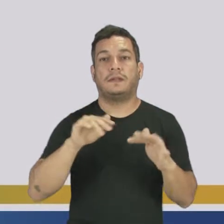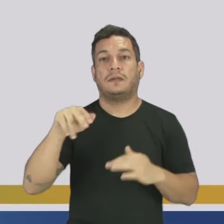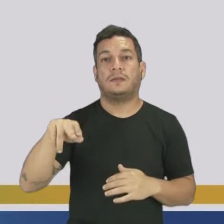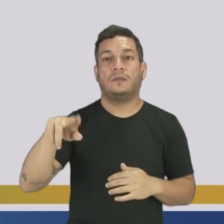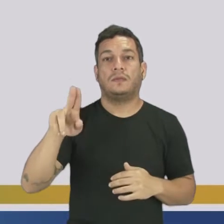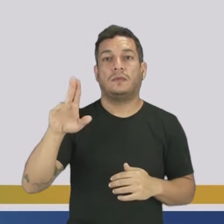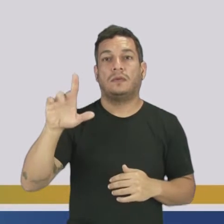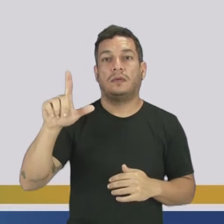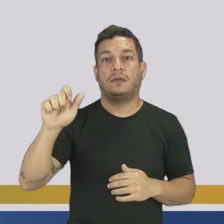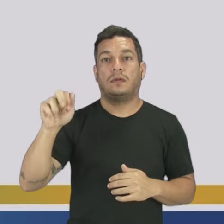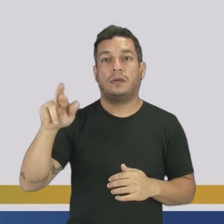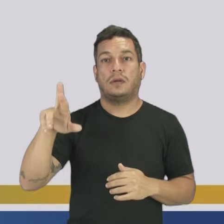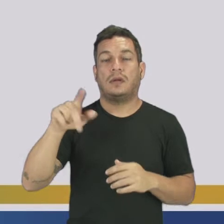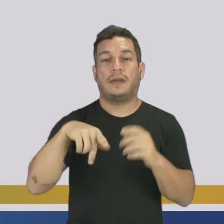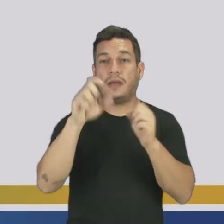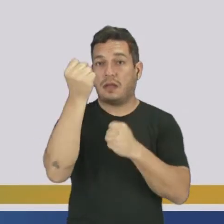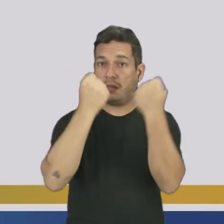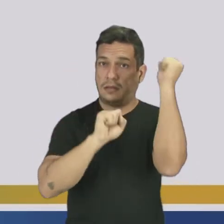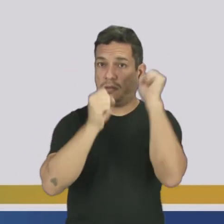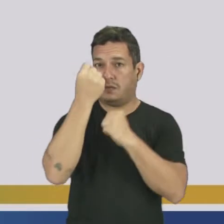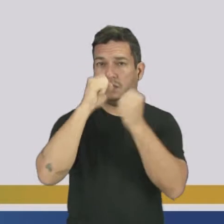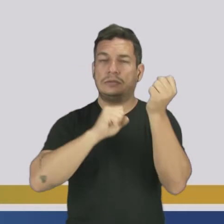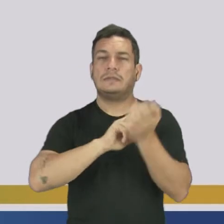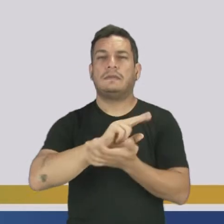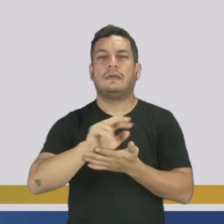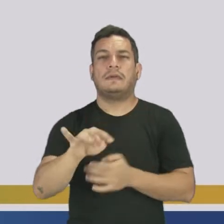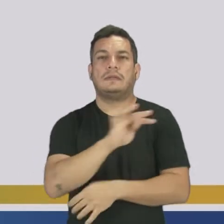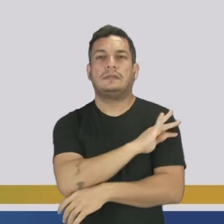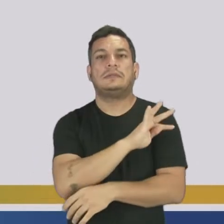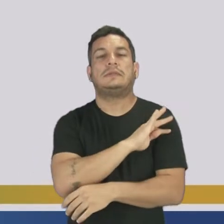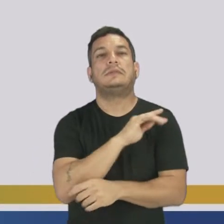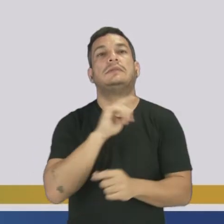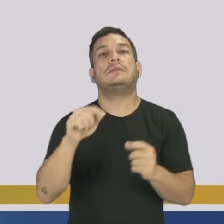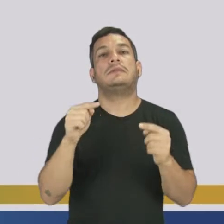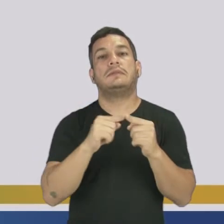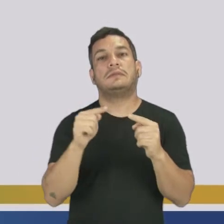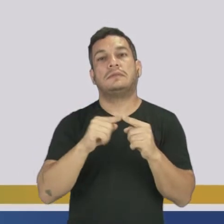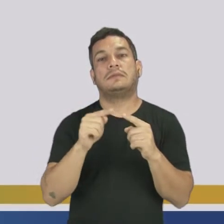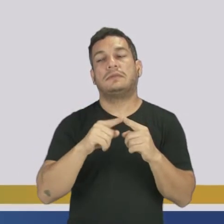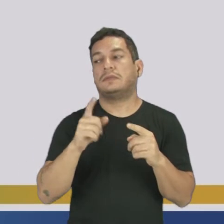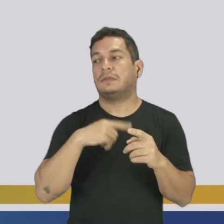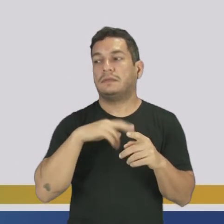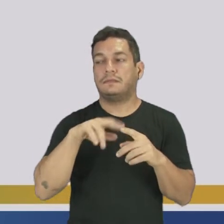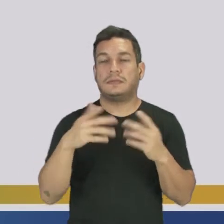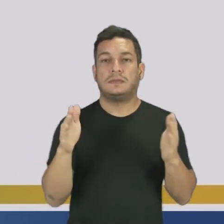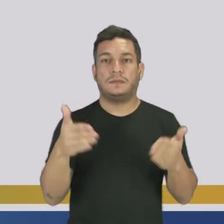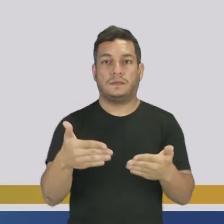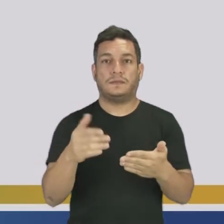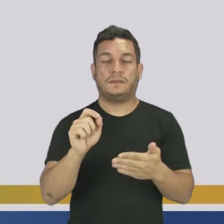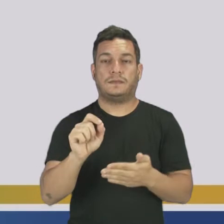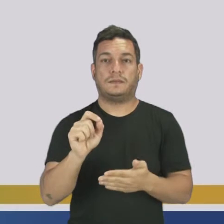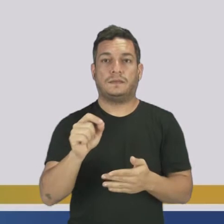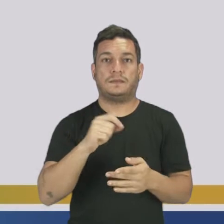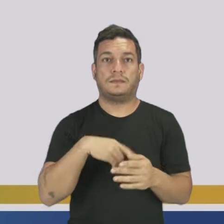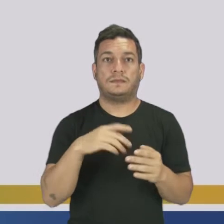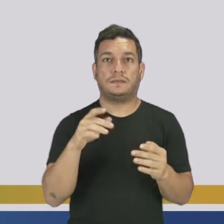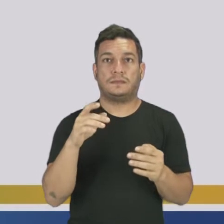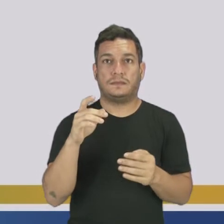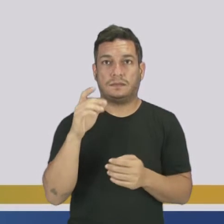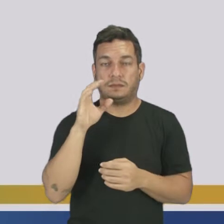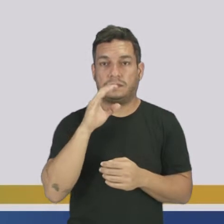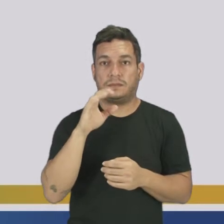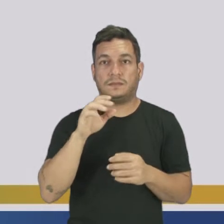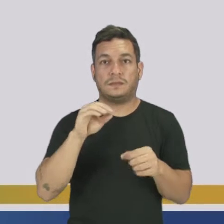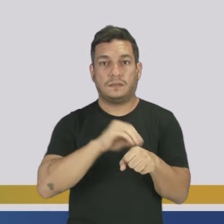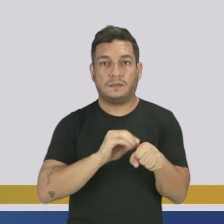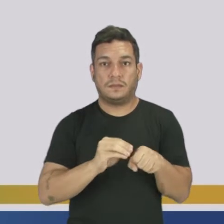indústria. Então, muitas técnicas derivadas da física nuclear, mais explicitamente de aceleradores de